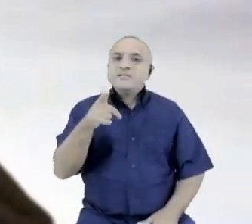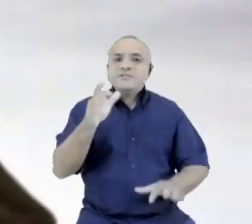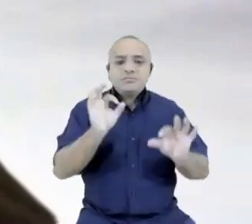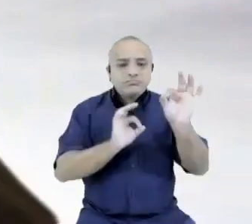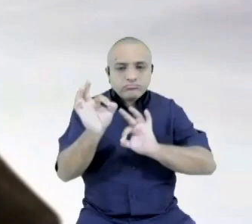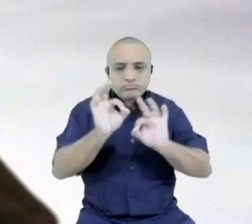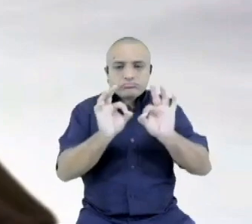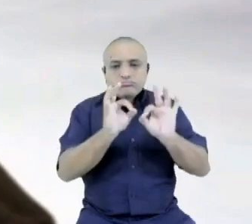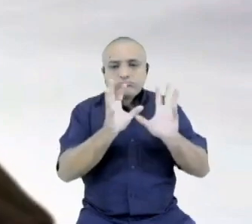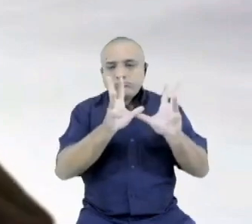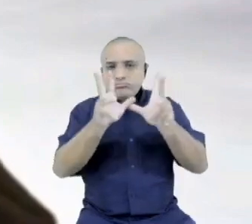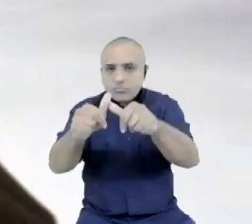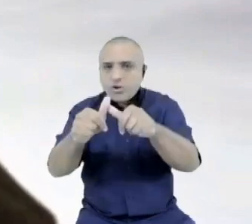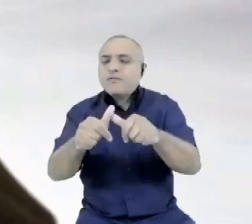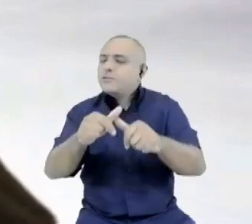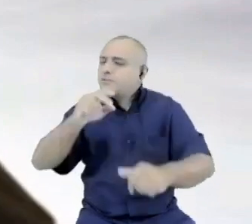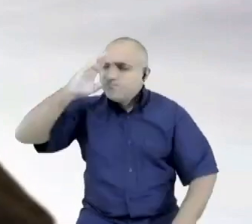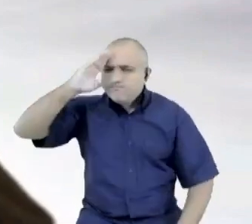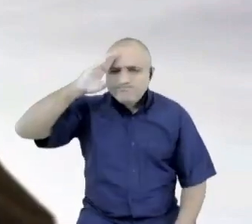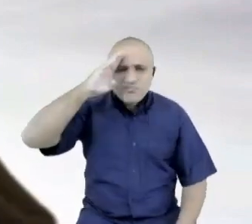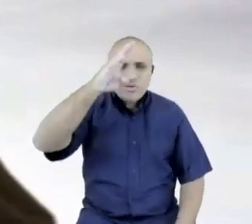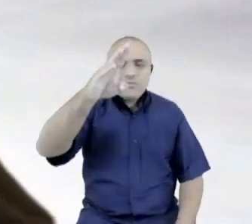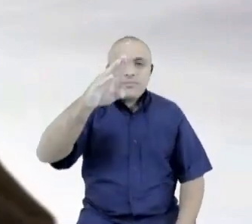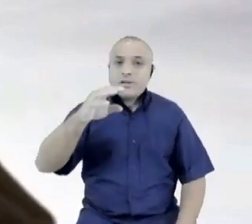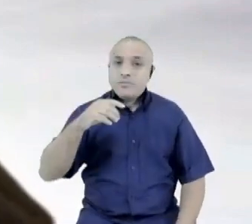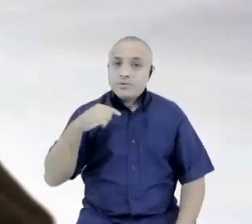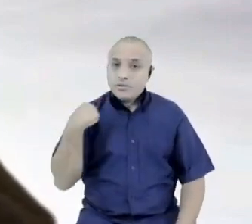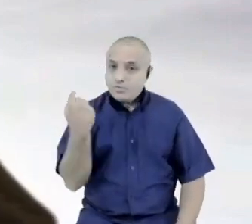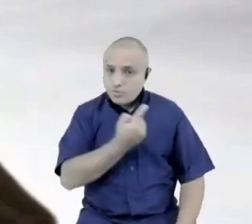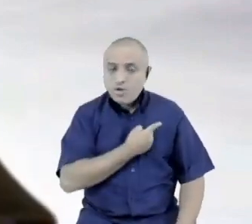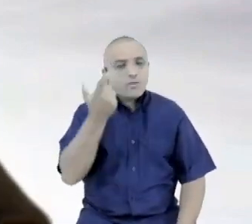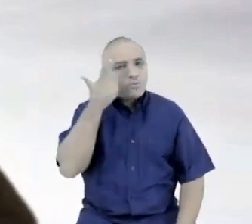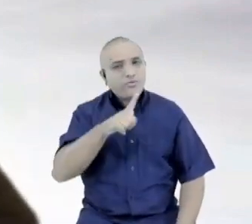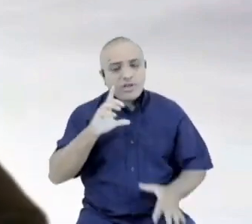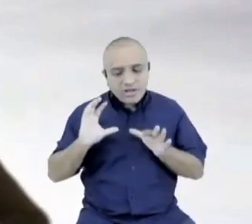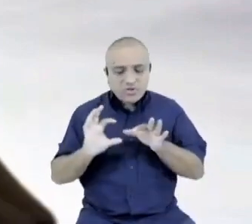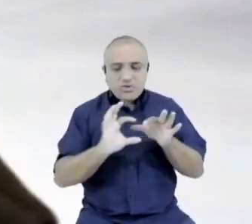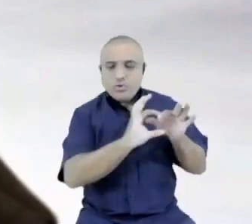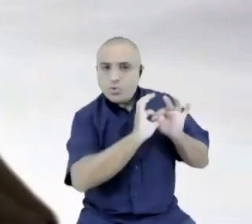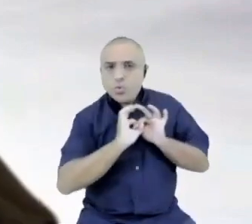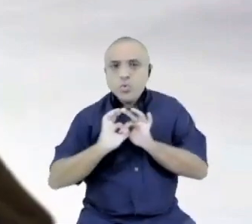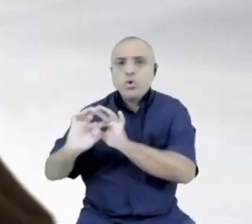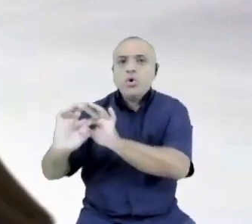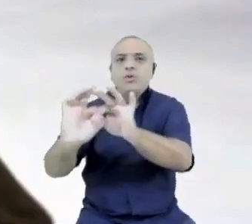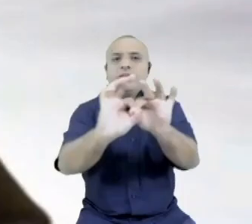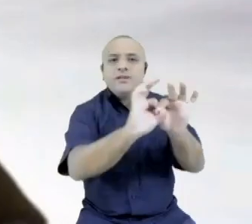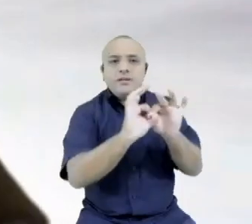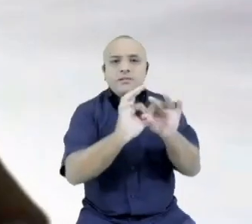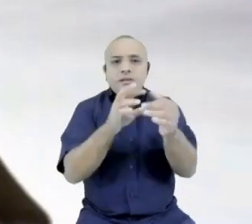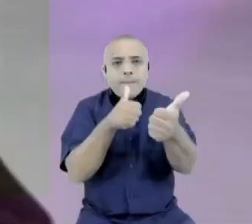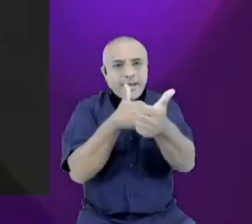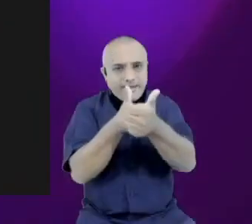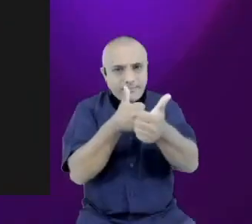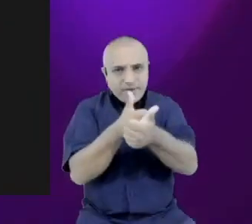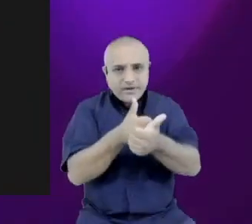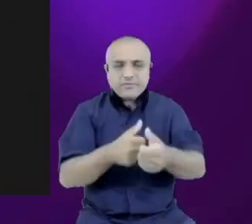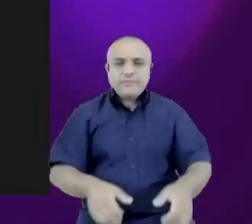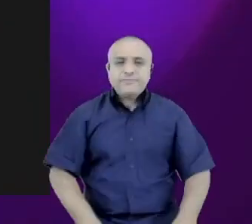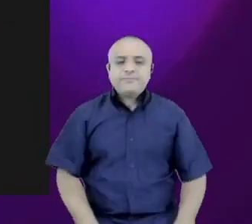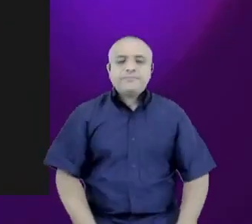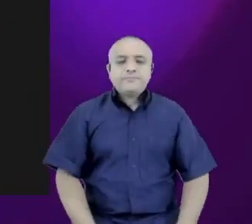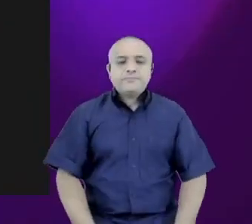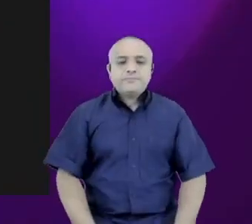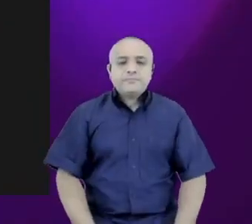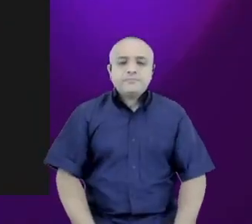interoperabilidade vai ser fundamental para que a gente possa se unir, né, e para a gente estar mais próximos.